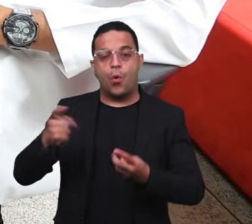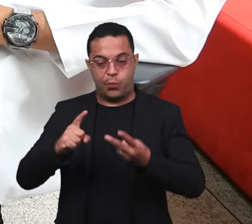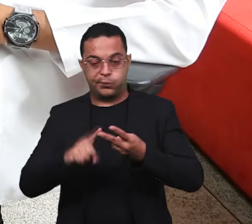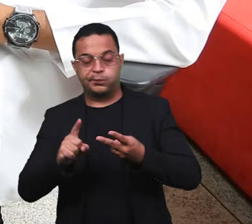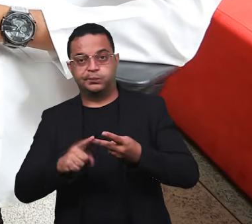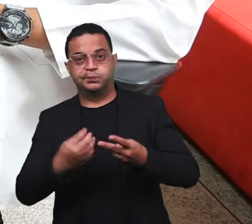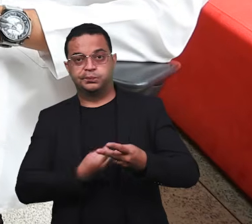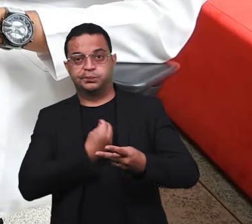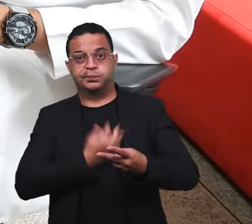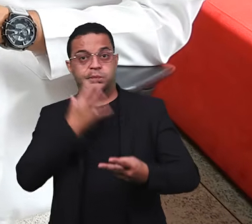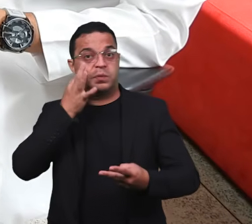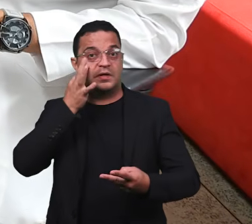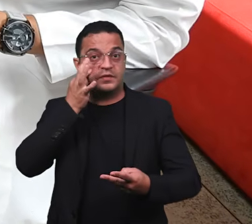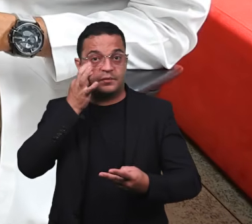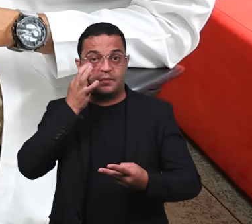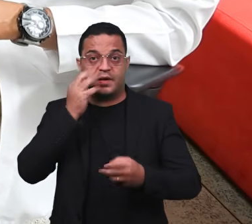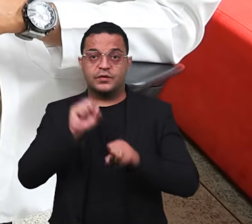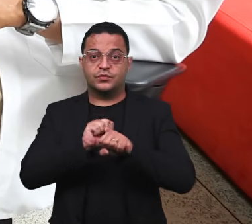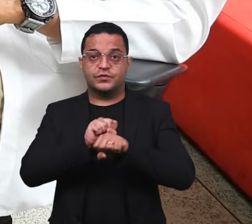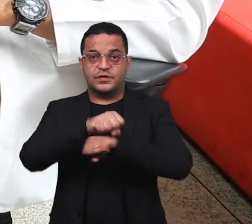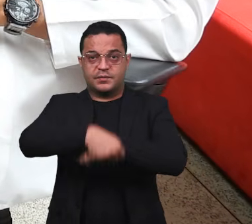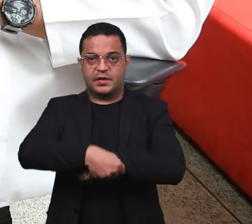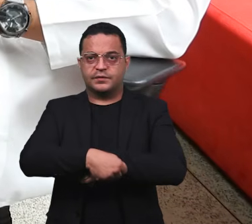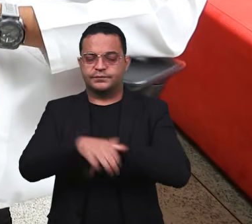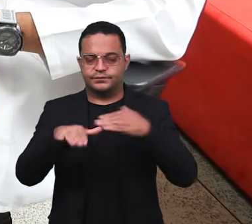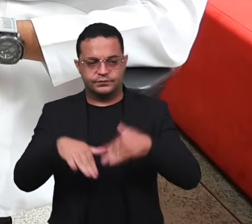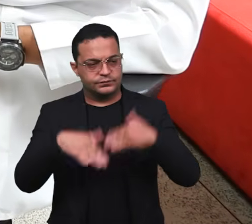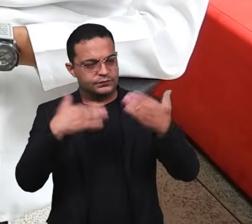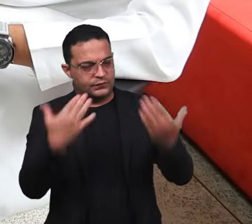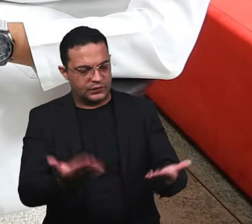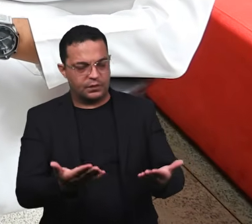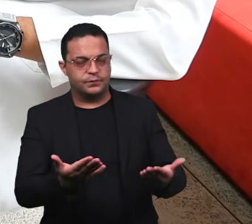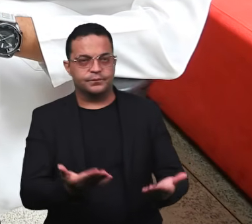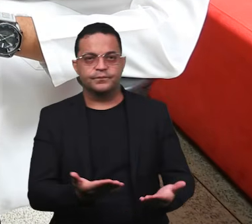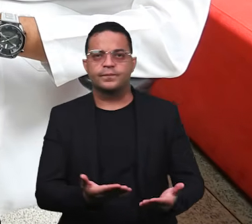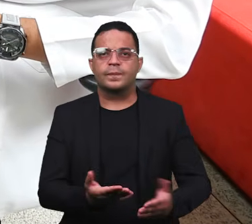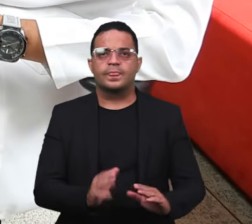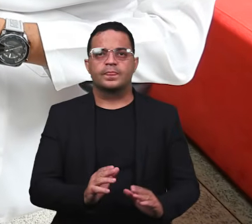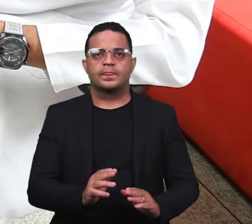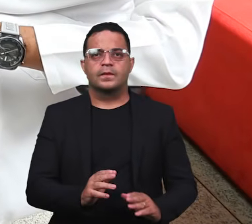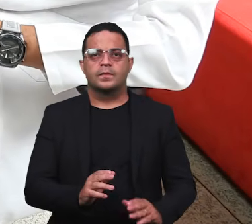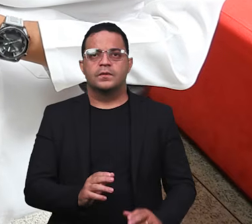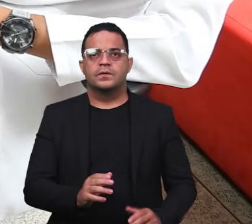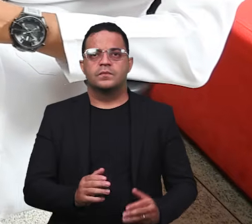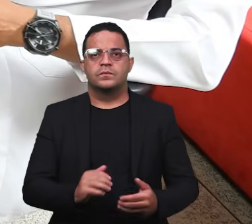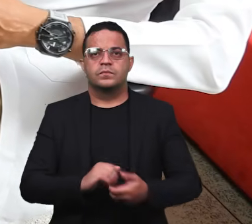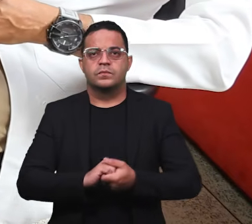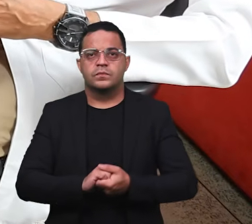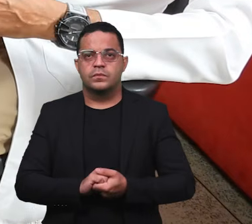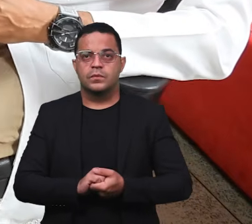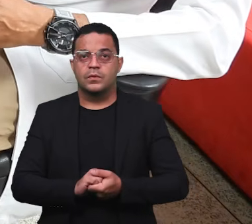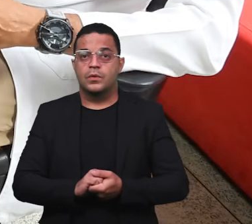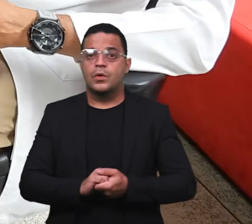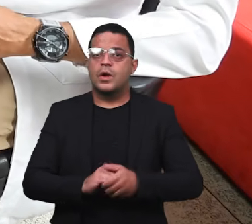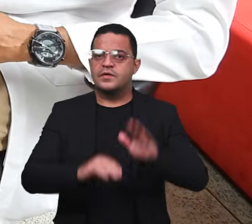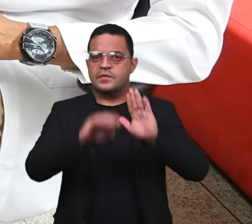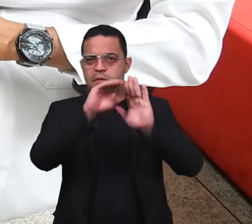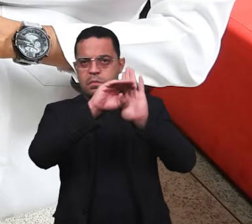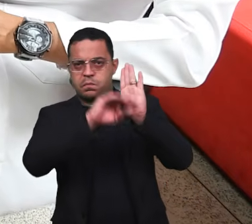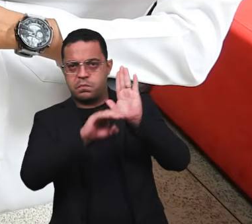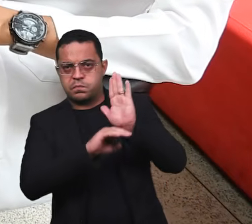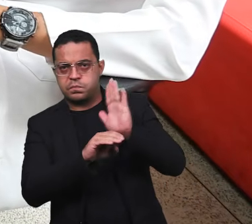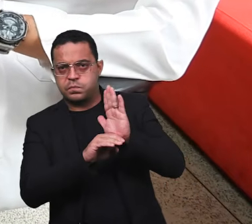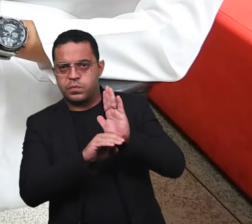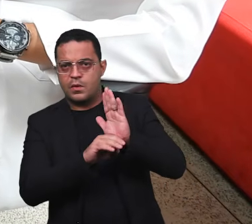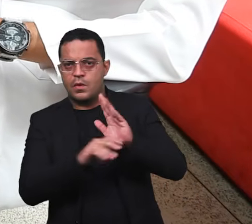seminário. O doutor Hugo, nós recebemos as orientações conforme as informações através das circulares, né,